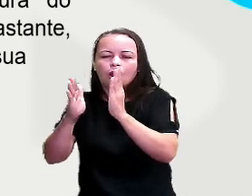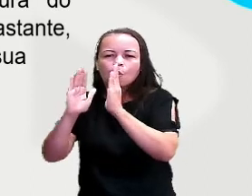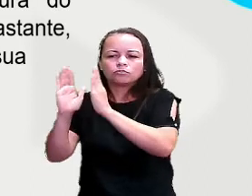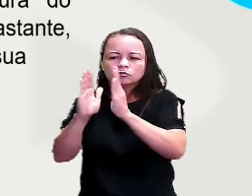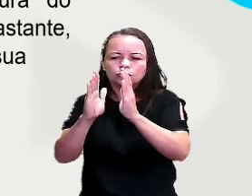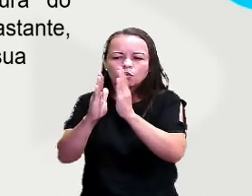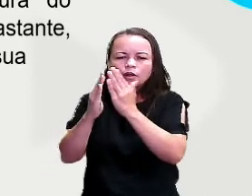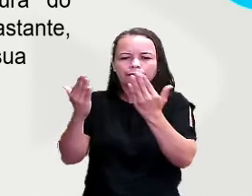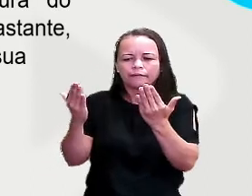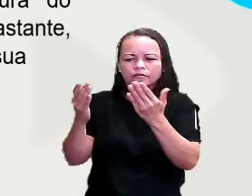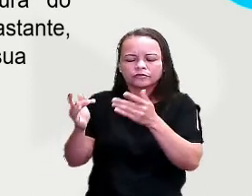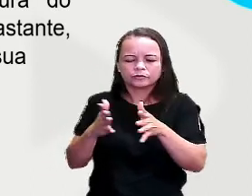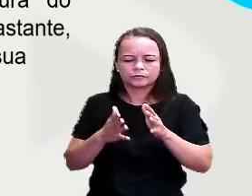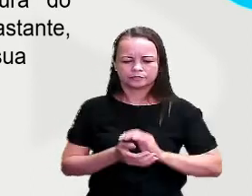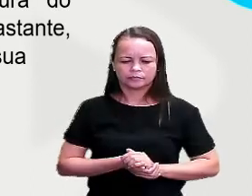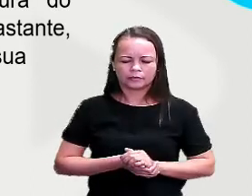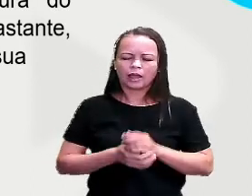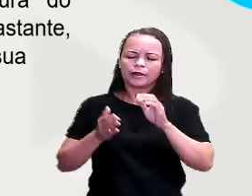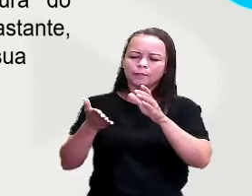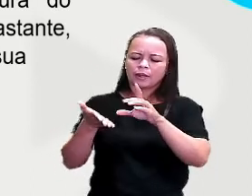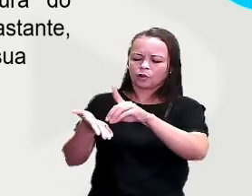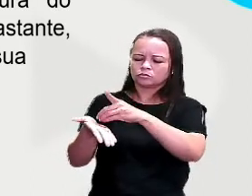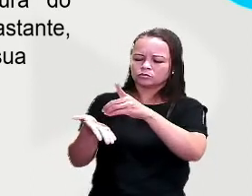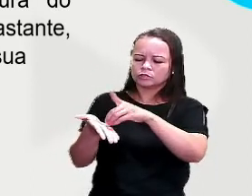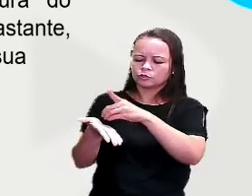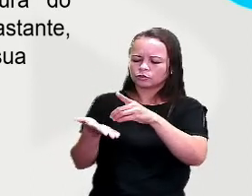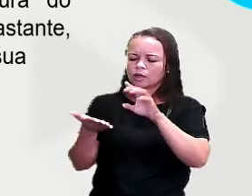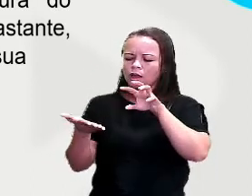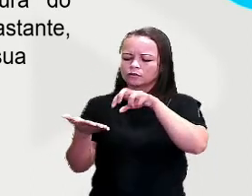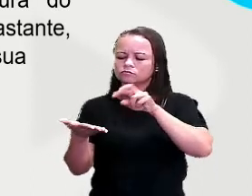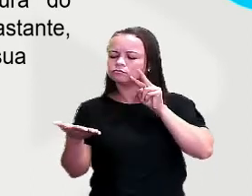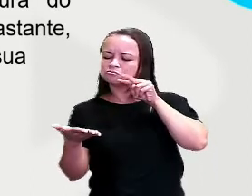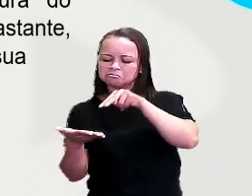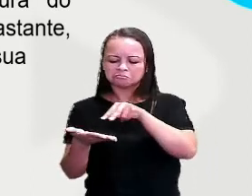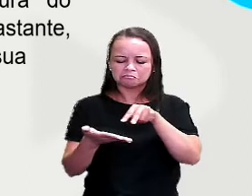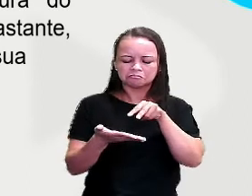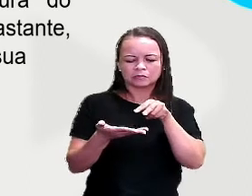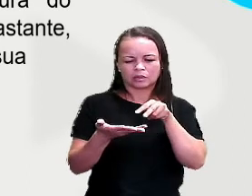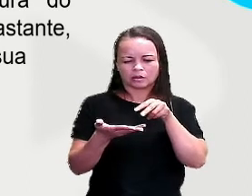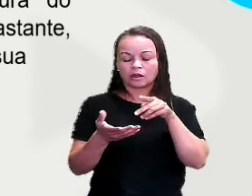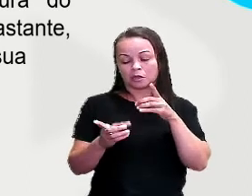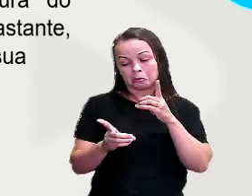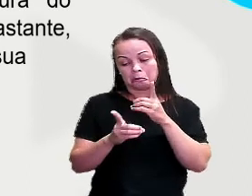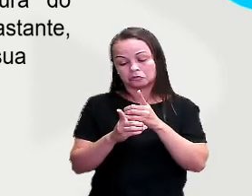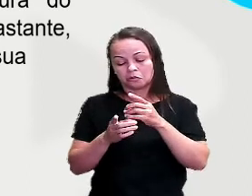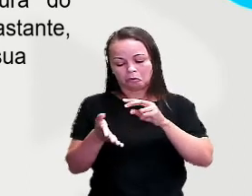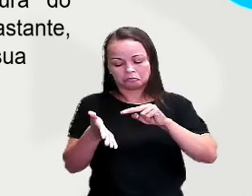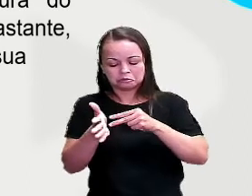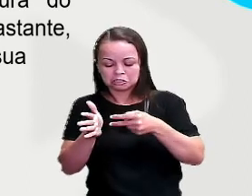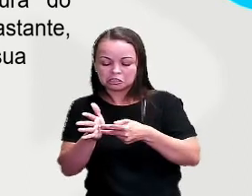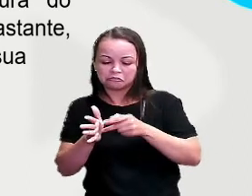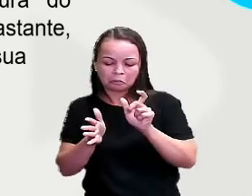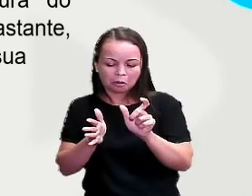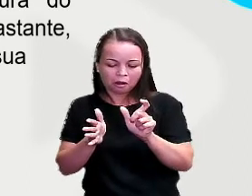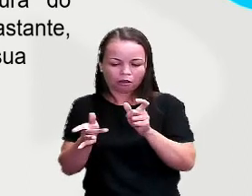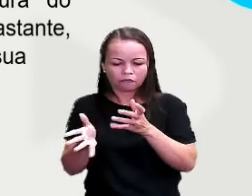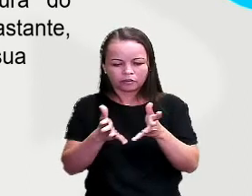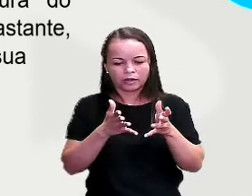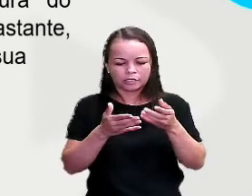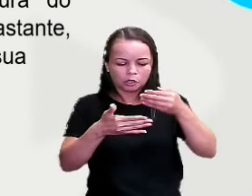pega o dicionário, dá uma olhadinha ali no verbete, provavelmente encontrou, viu o que significa e guardou